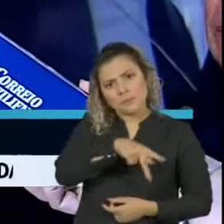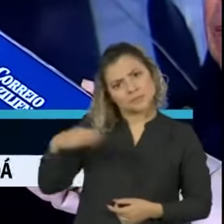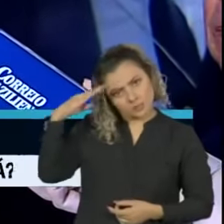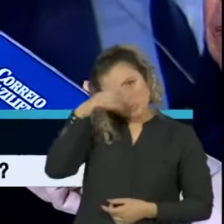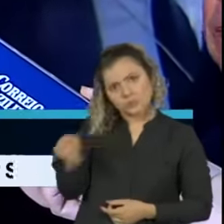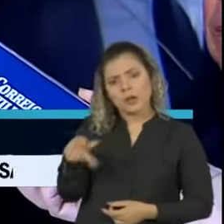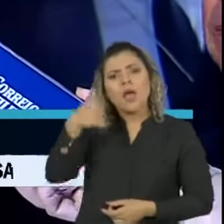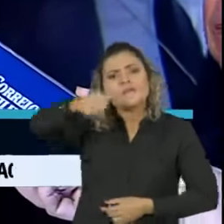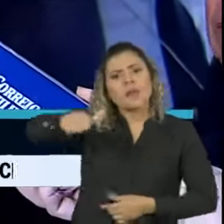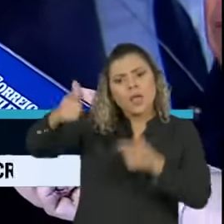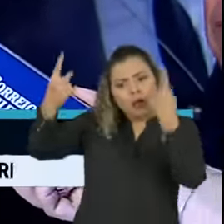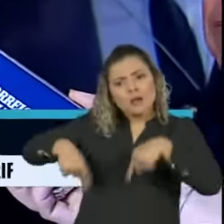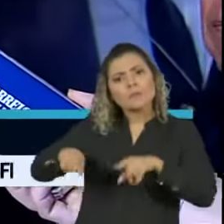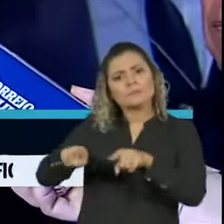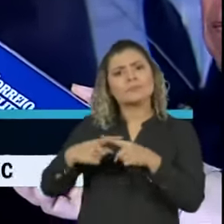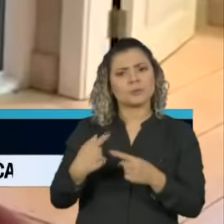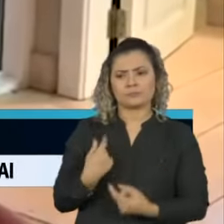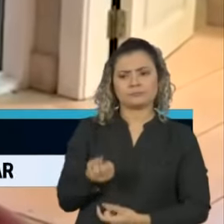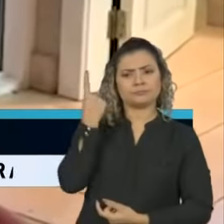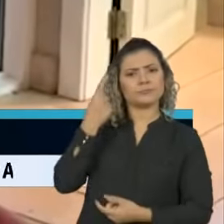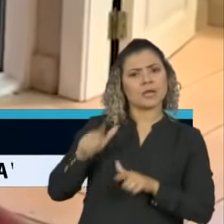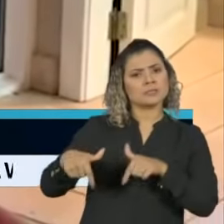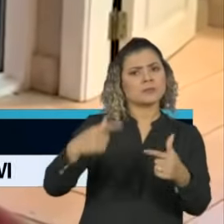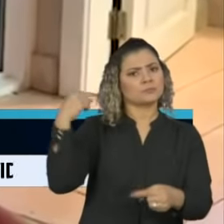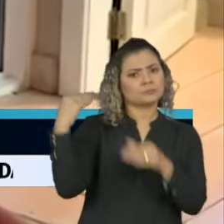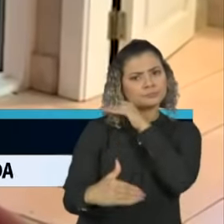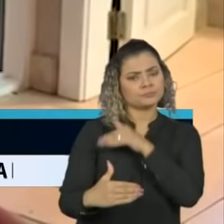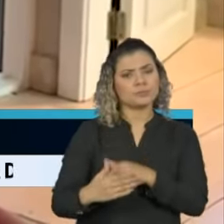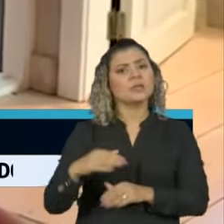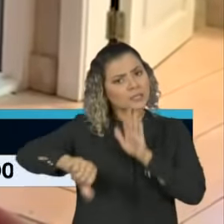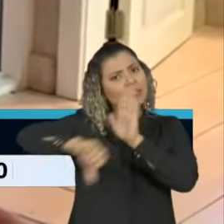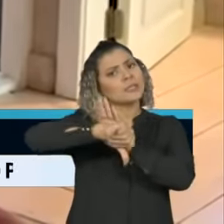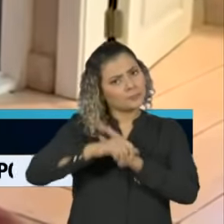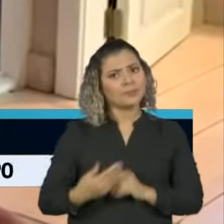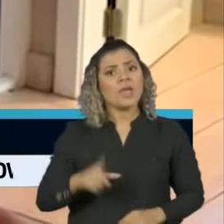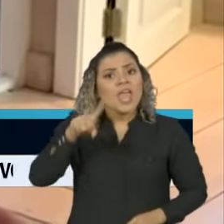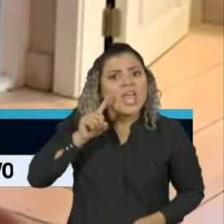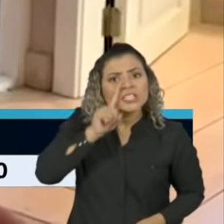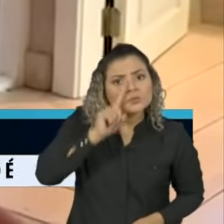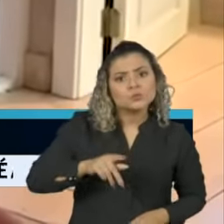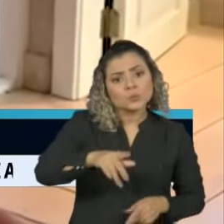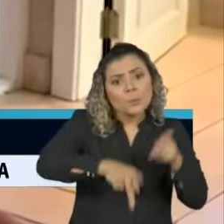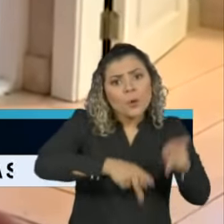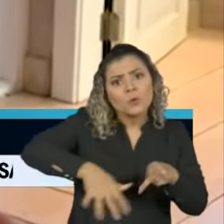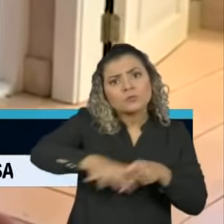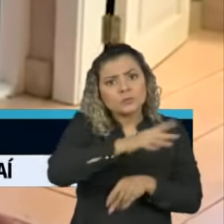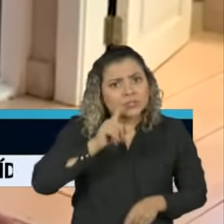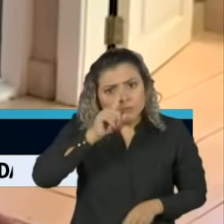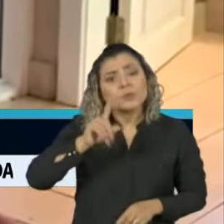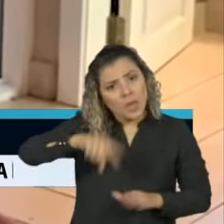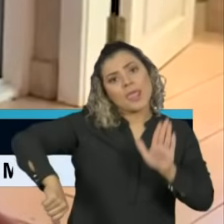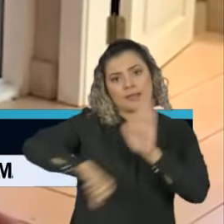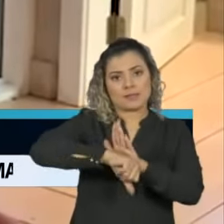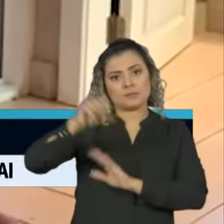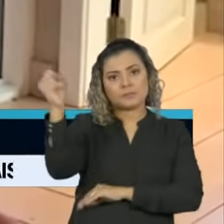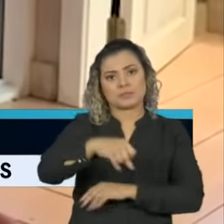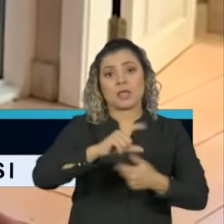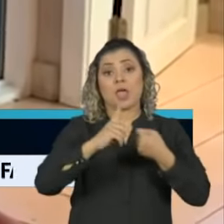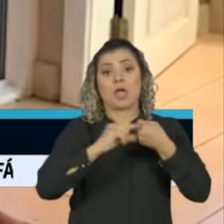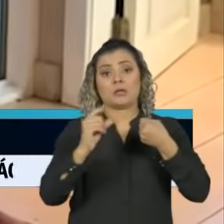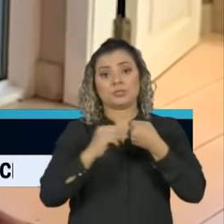poderiam configurar a prática de delito. Colocar em risco a nação pode configurar o